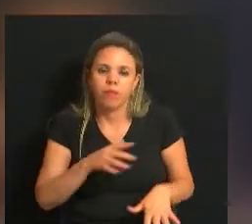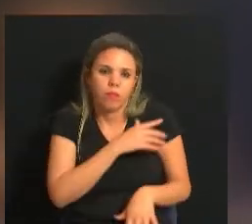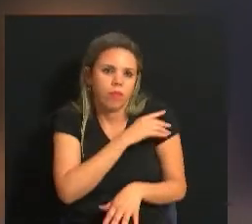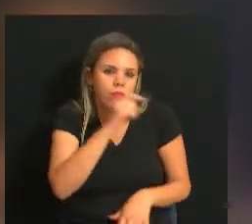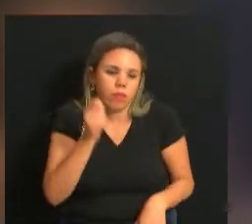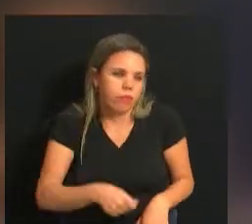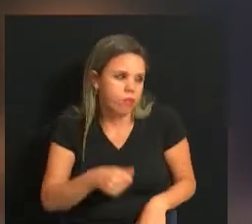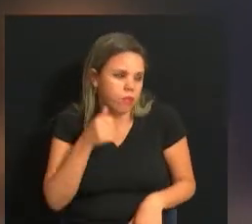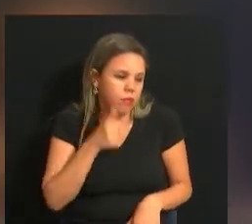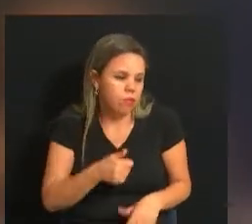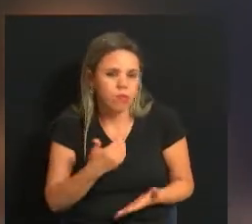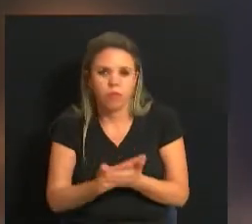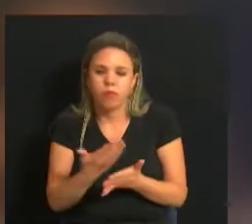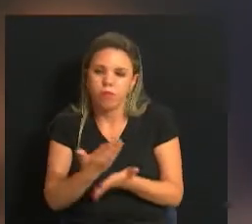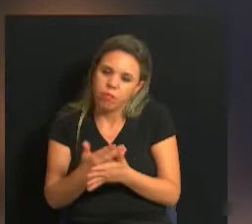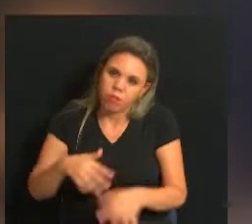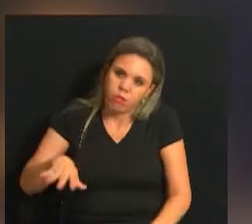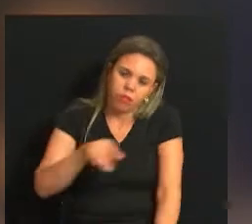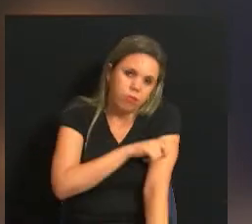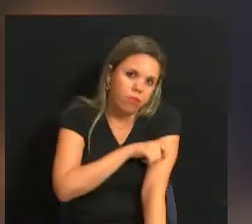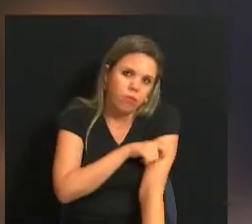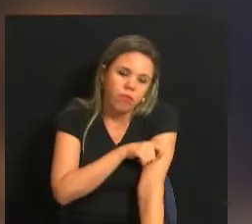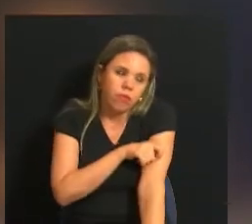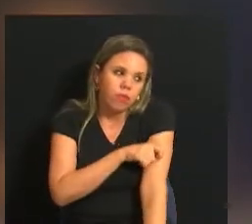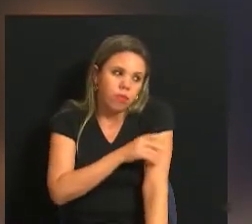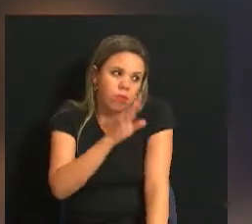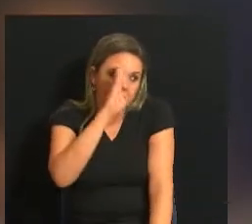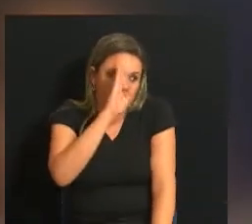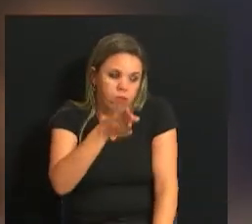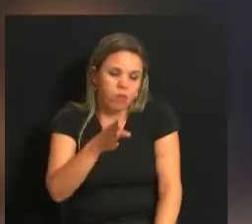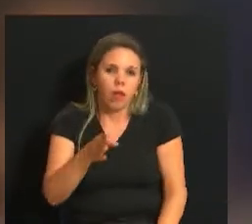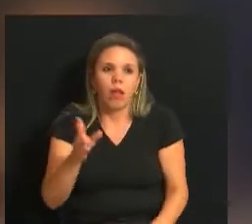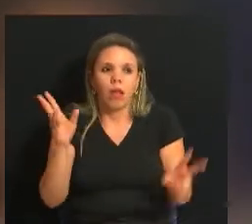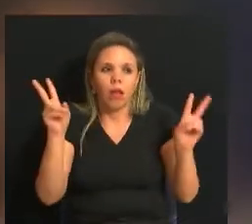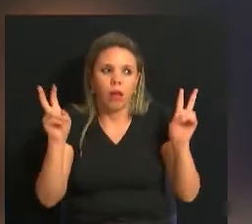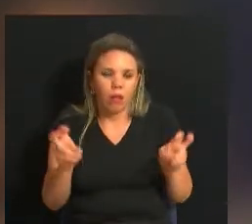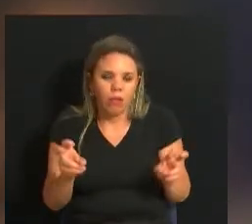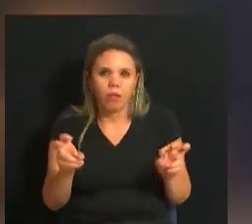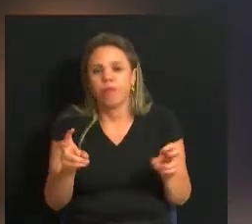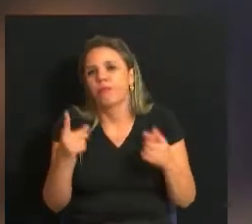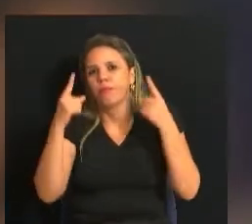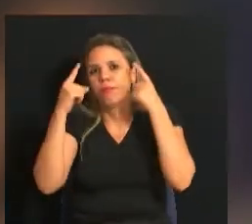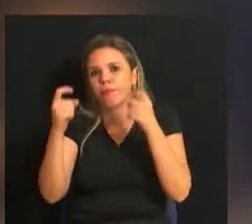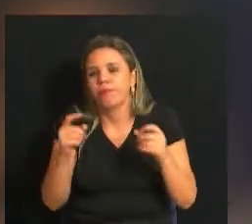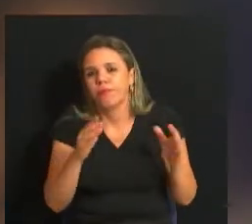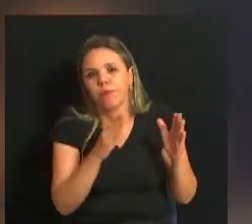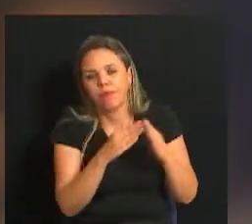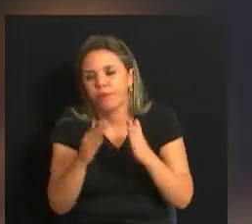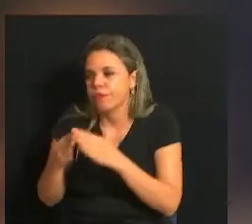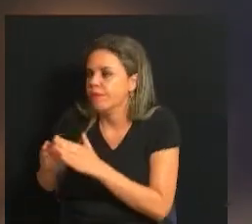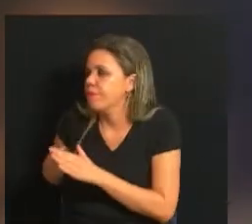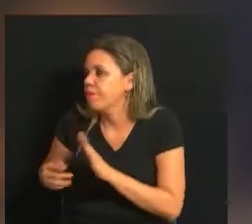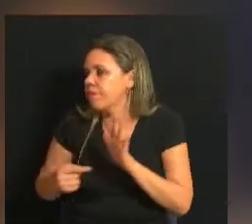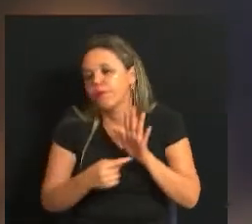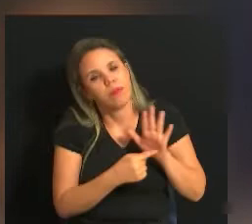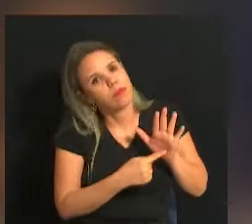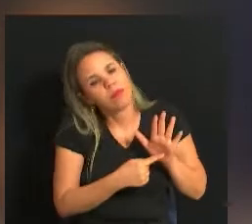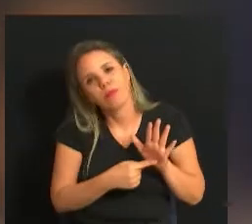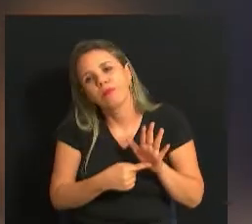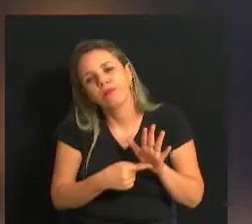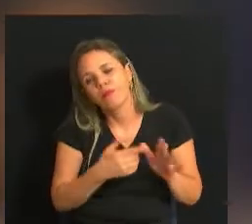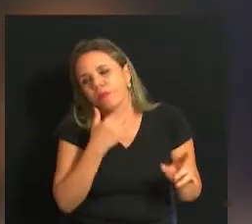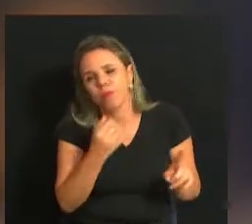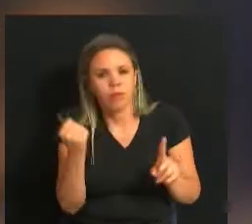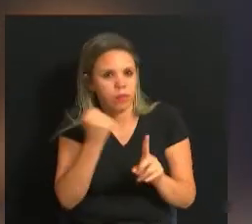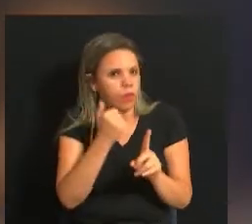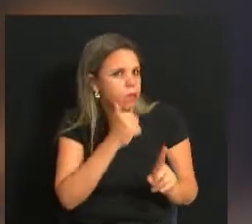as estudiosas principalmente, né, que vem debatendo a questão da violência doméstica, apresentam, é que o